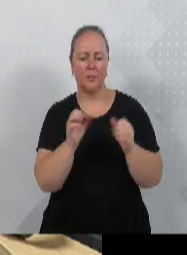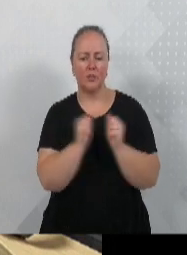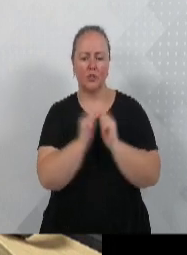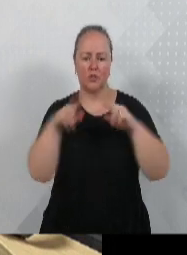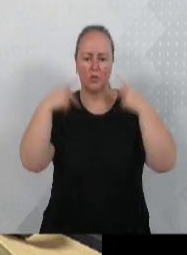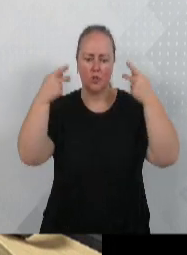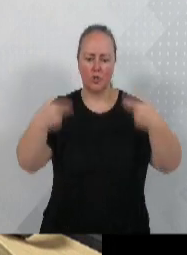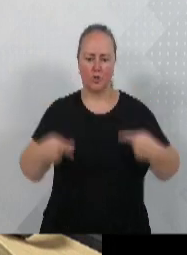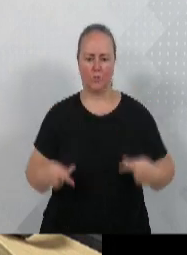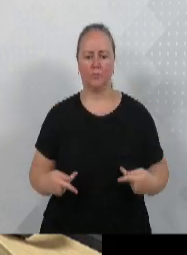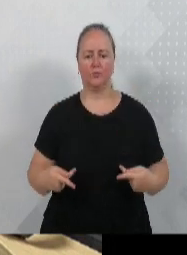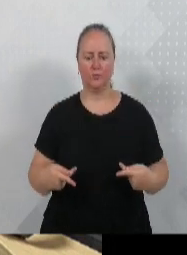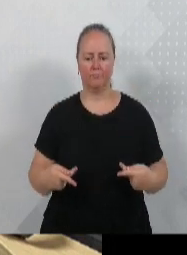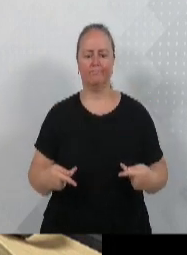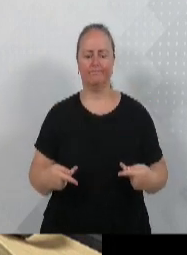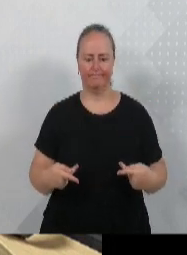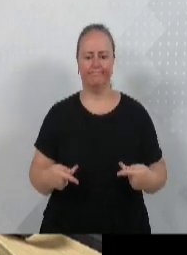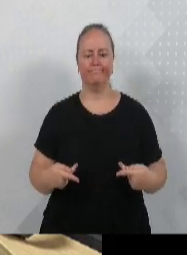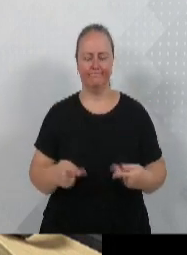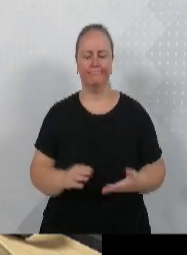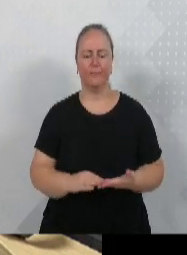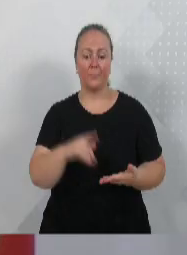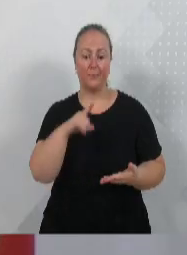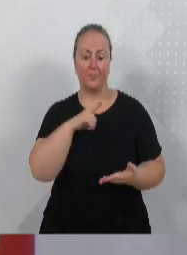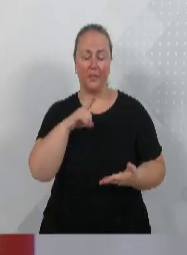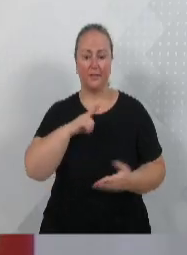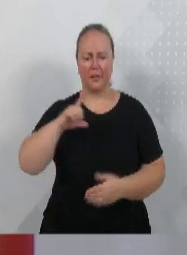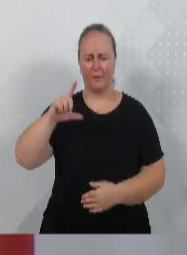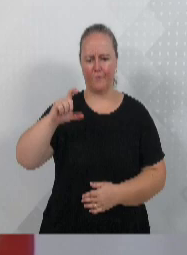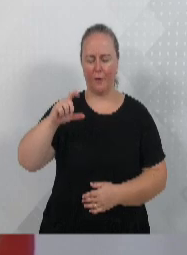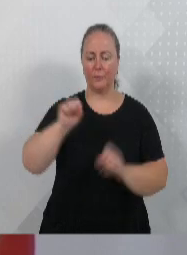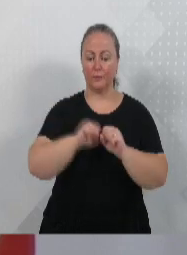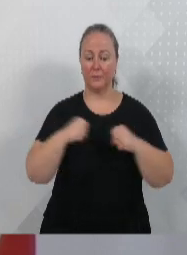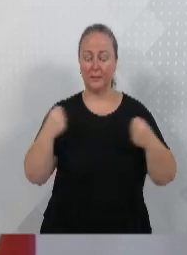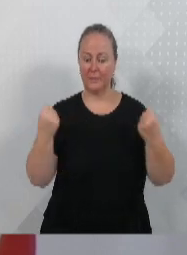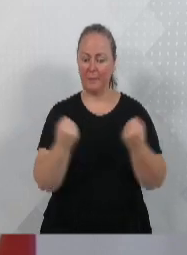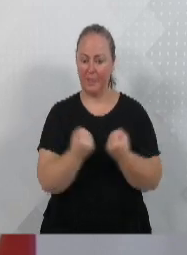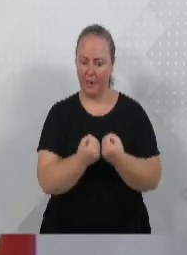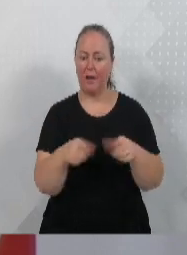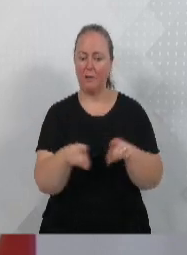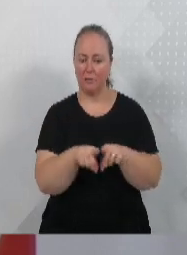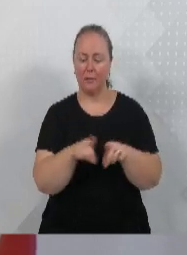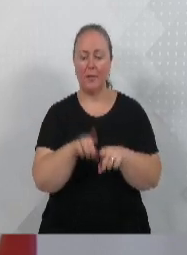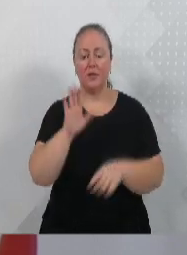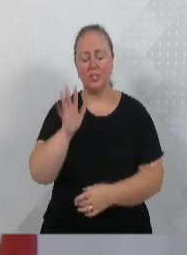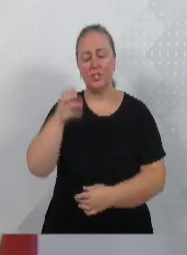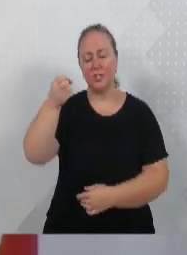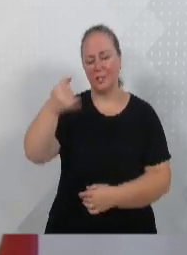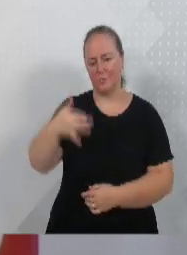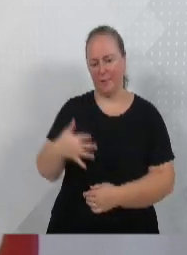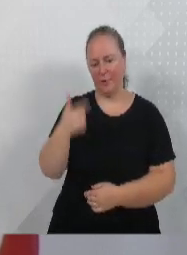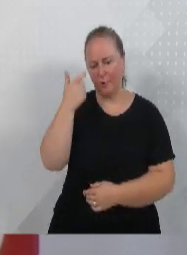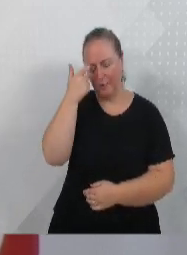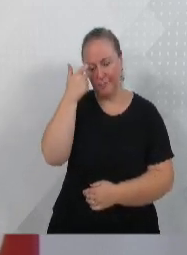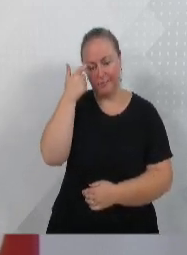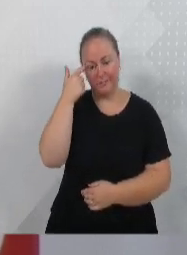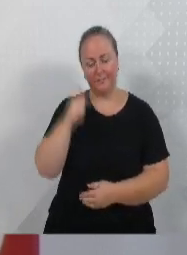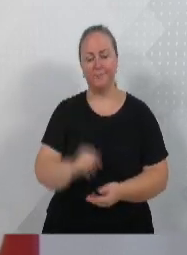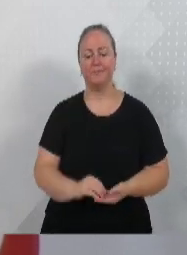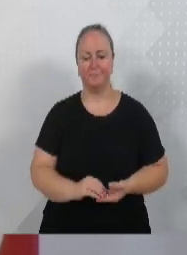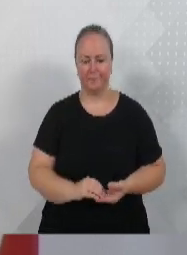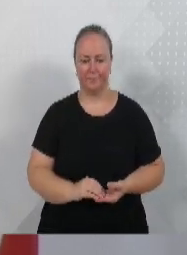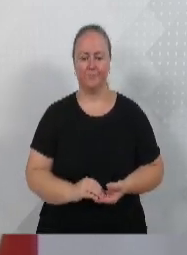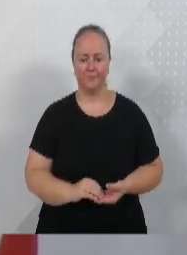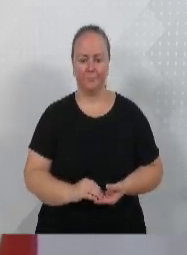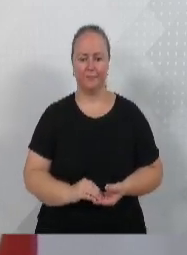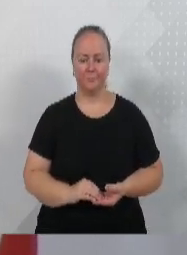pessoas, como foi colocado, e a gente tem aqui foto do seminário, lá foi dito sobre a possibilidade de ter,